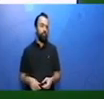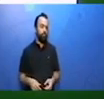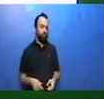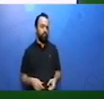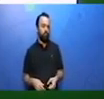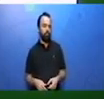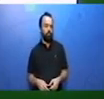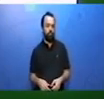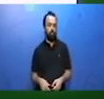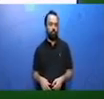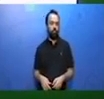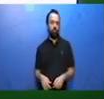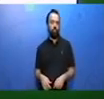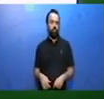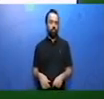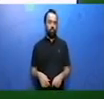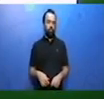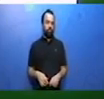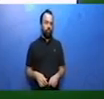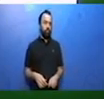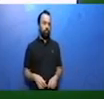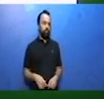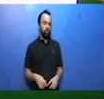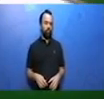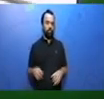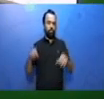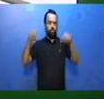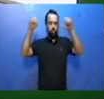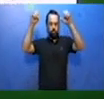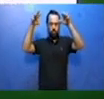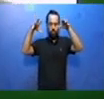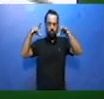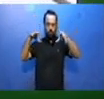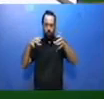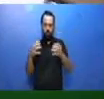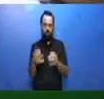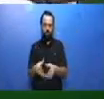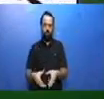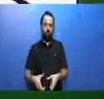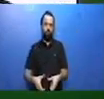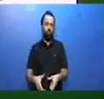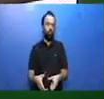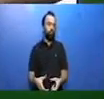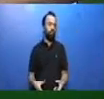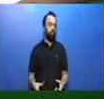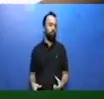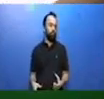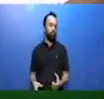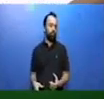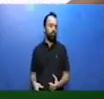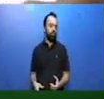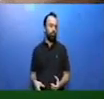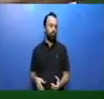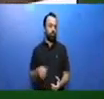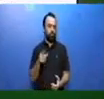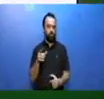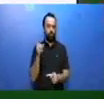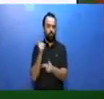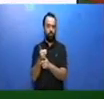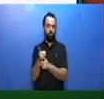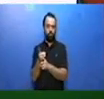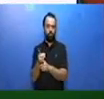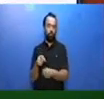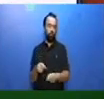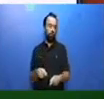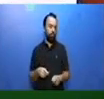das chuvas para a estação do tratamento. Onde a água da chuva cai? Vamos procurar? Hã? Você já achou aí? Eu